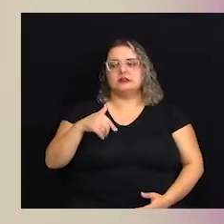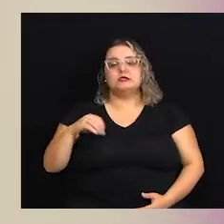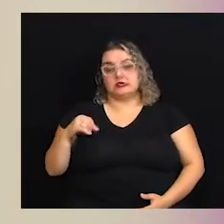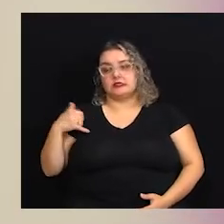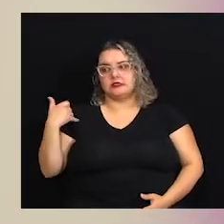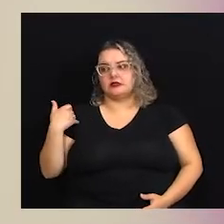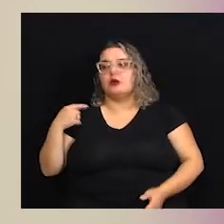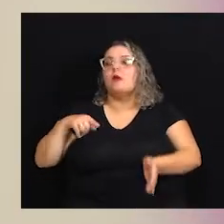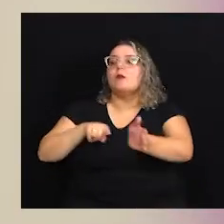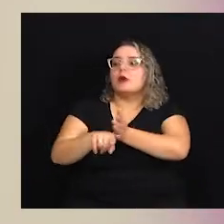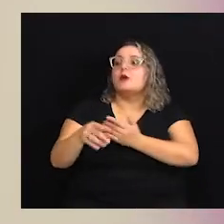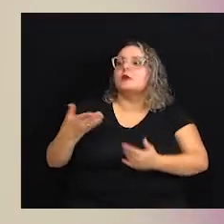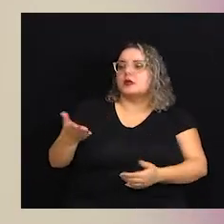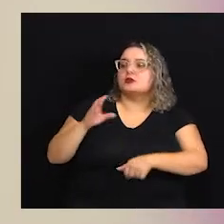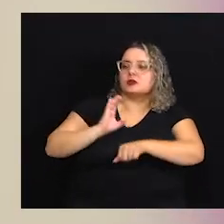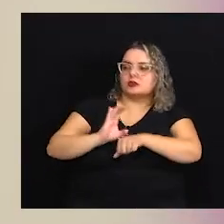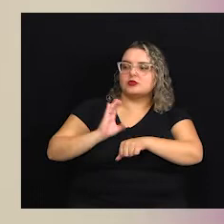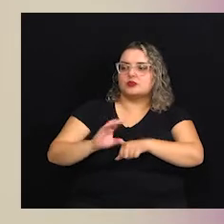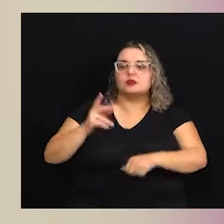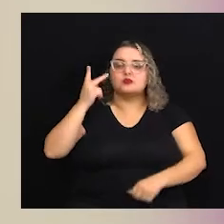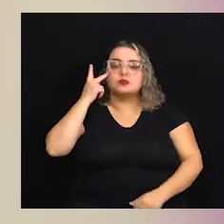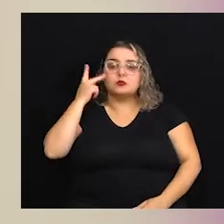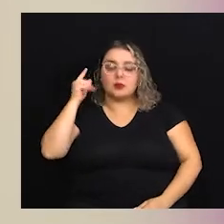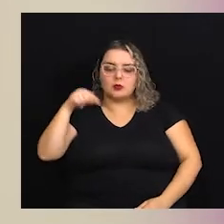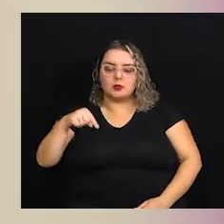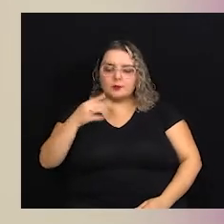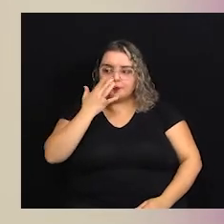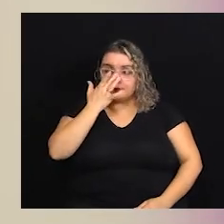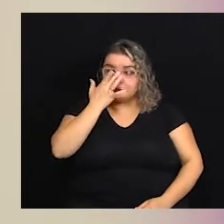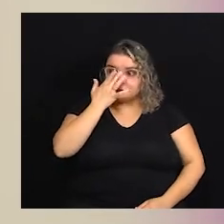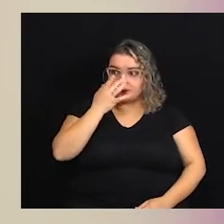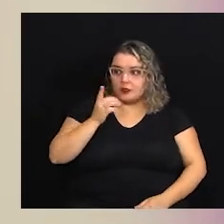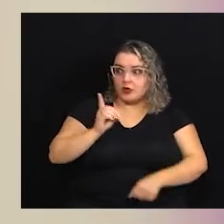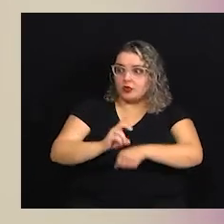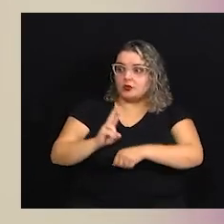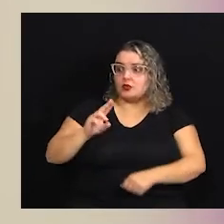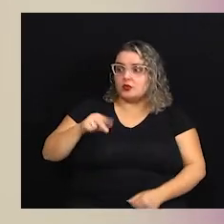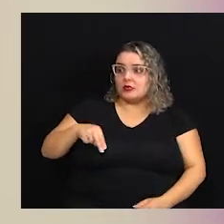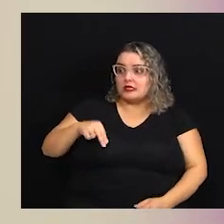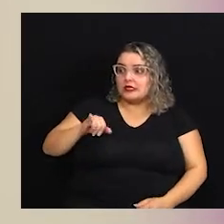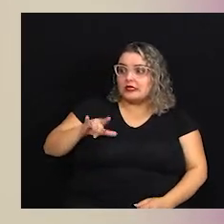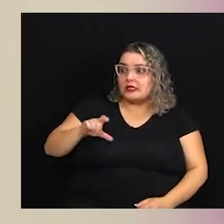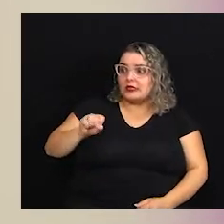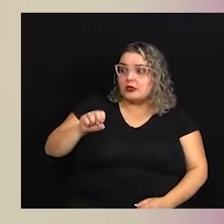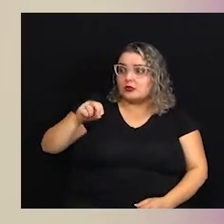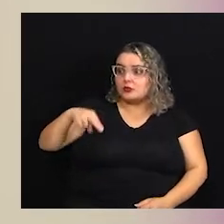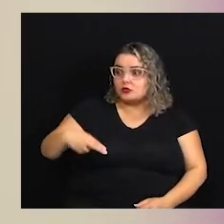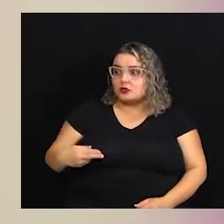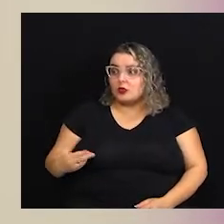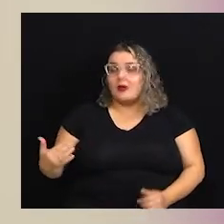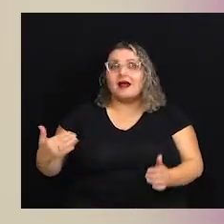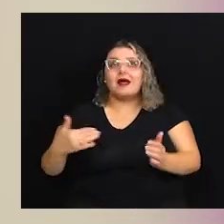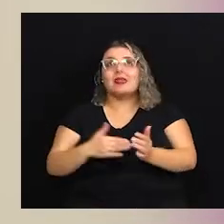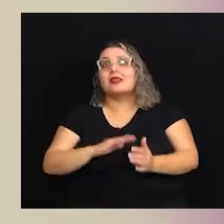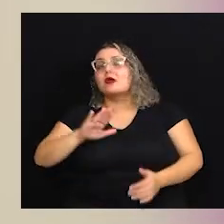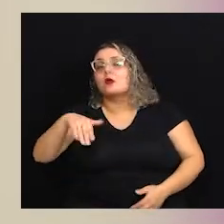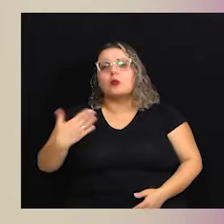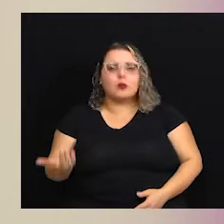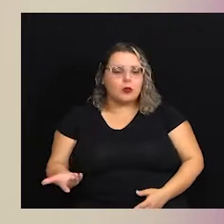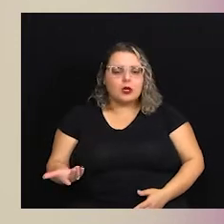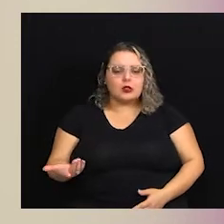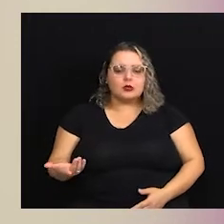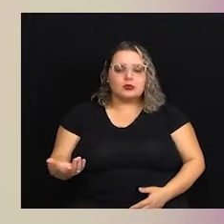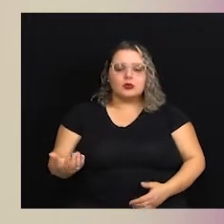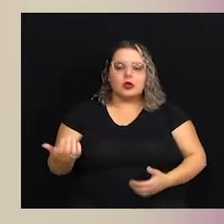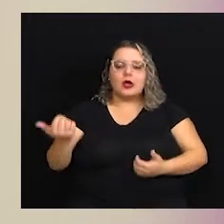ele tem 70 anos, e um dia nós perguntamos para ele num curso aqui em São Paulo, e eu disse para ele: "Doutor Nilson, até quando nós podemos fazer